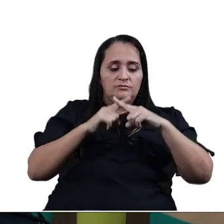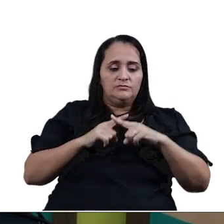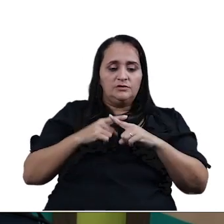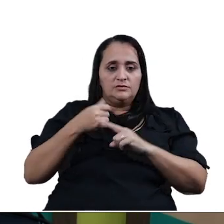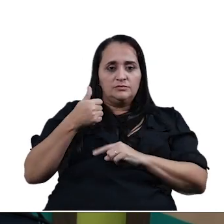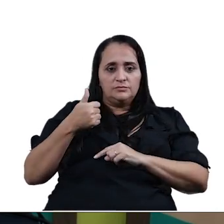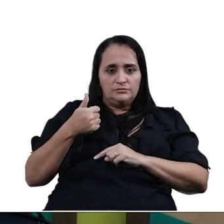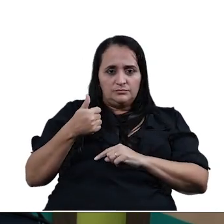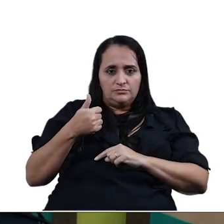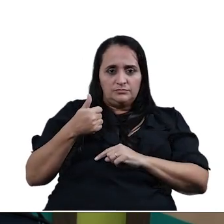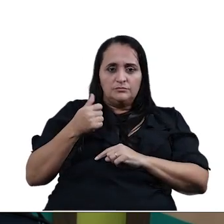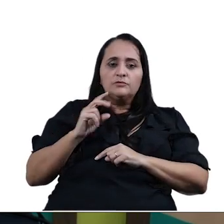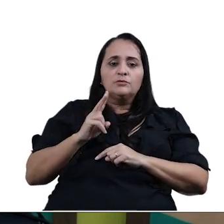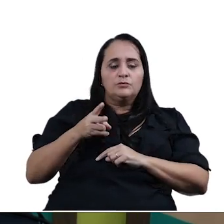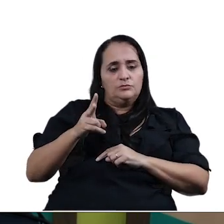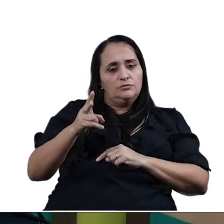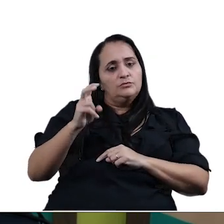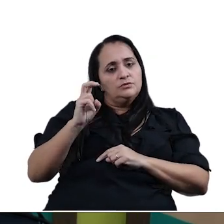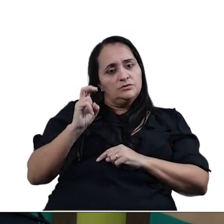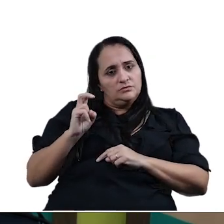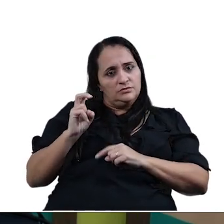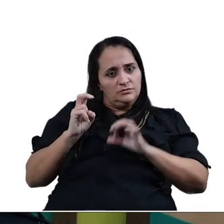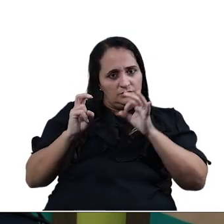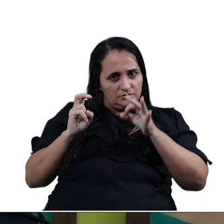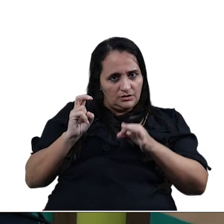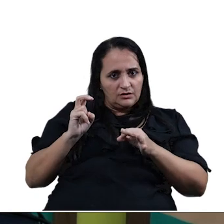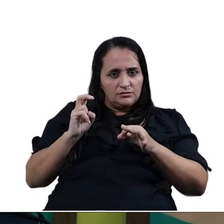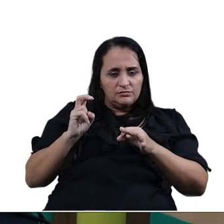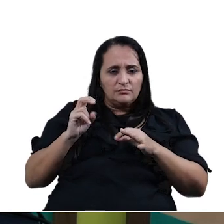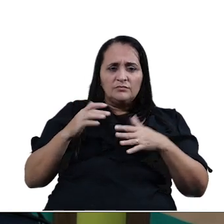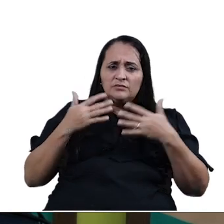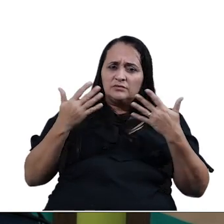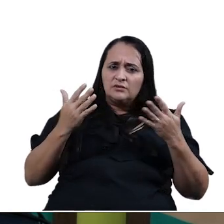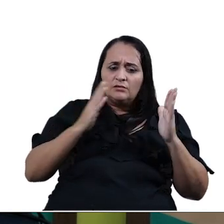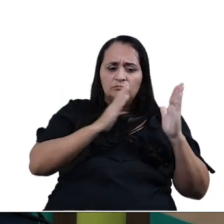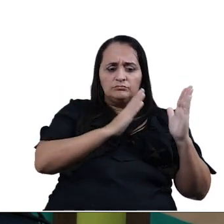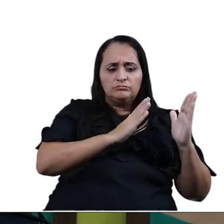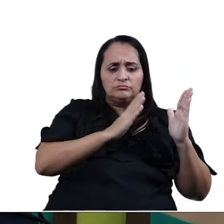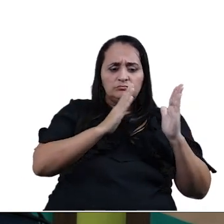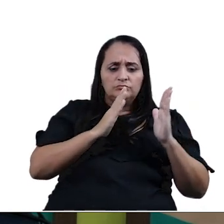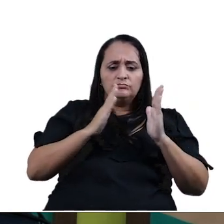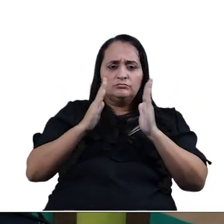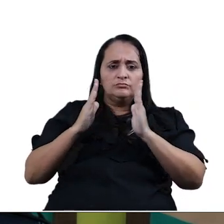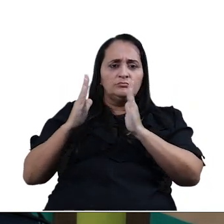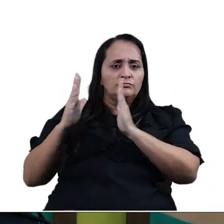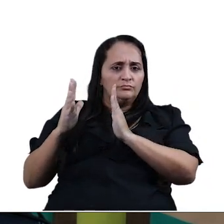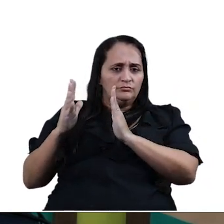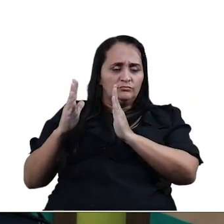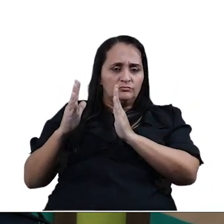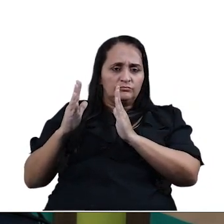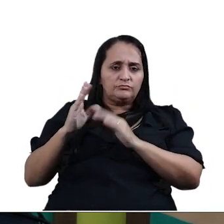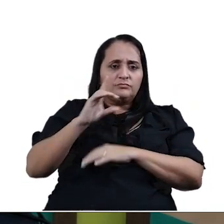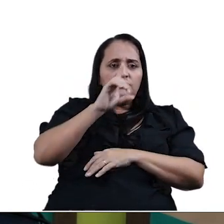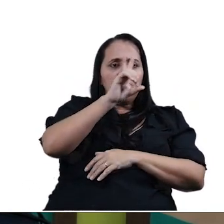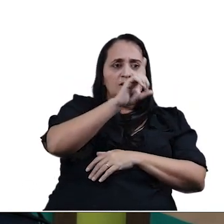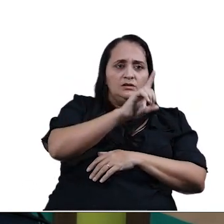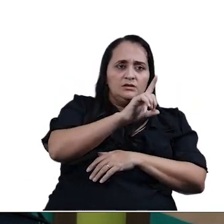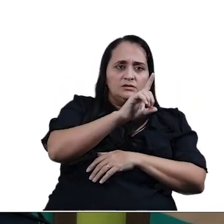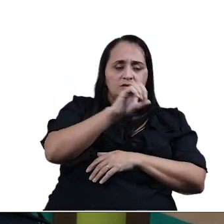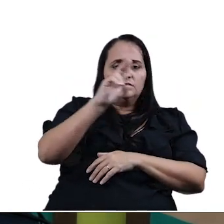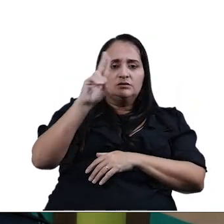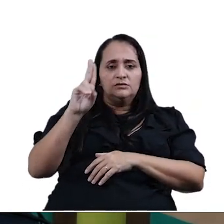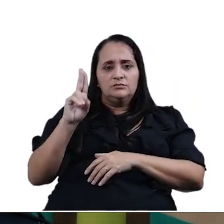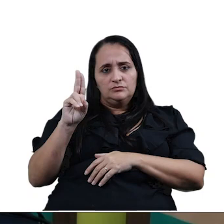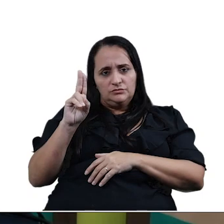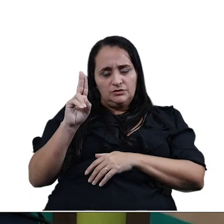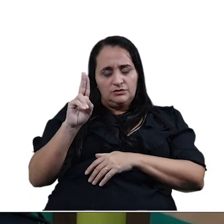vezes 1, ele continua sendo 5, certo? Então, esta é a ordem das dezenas e